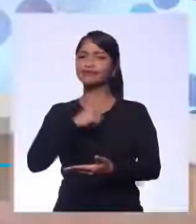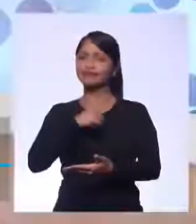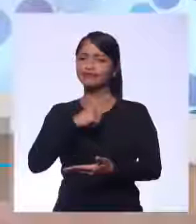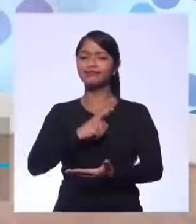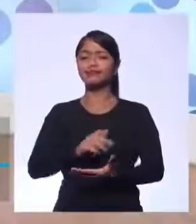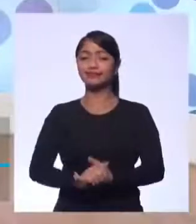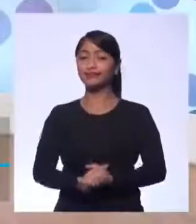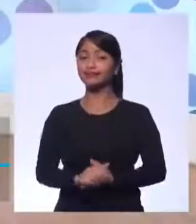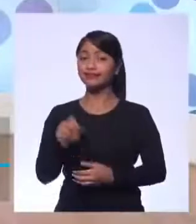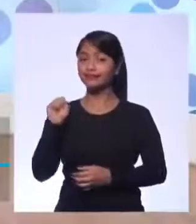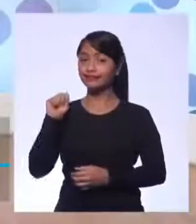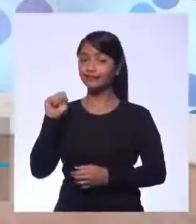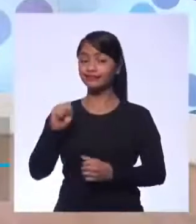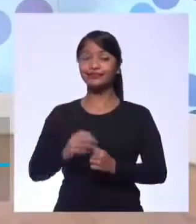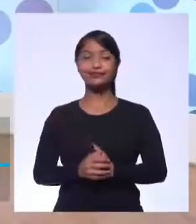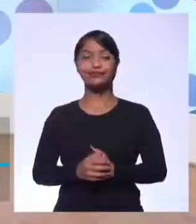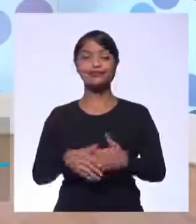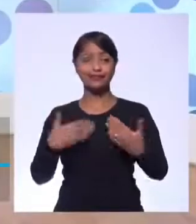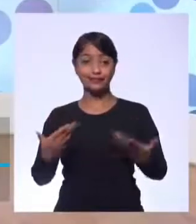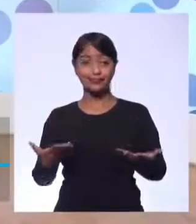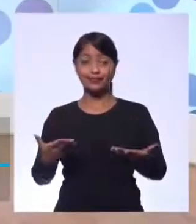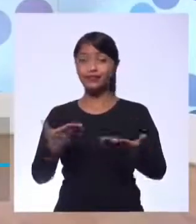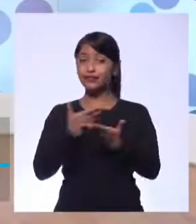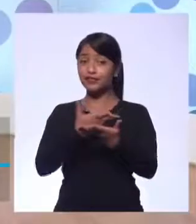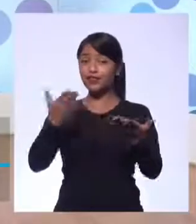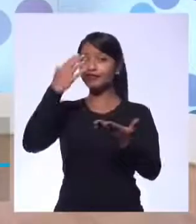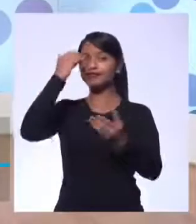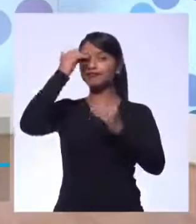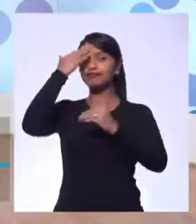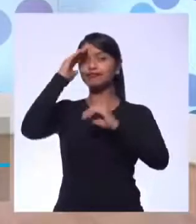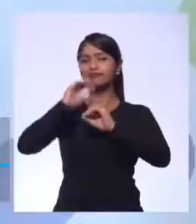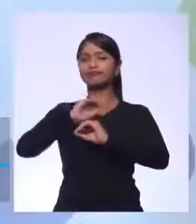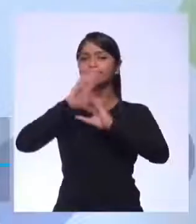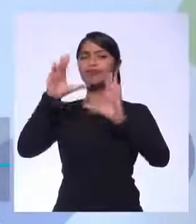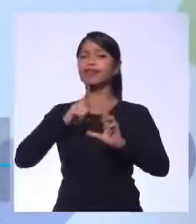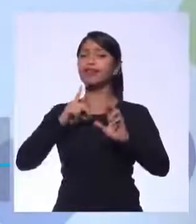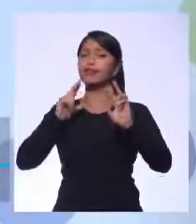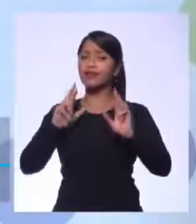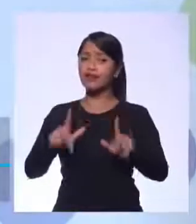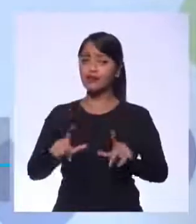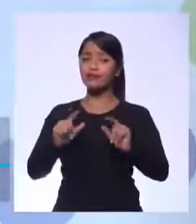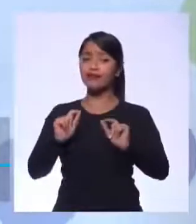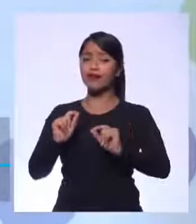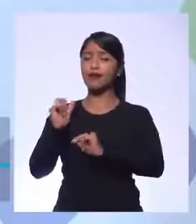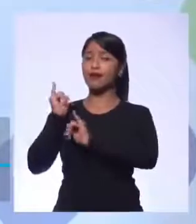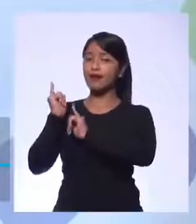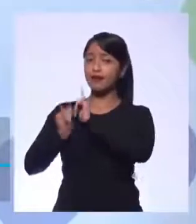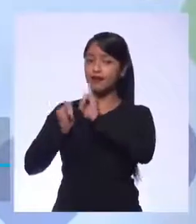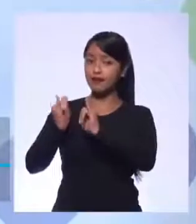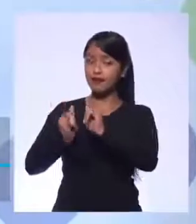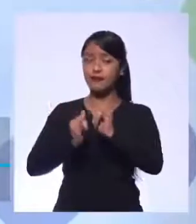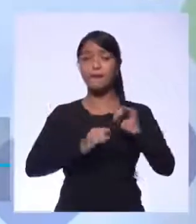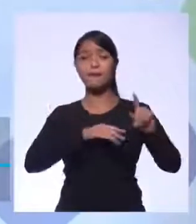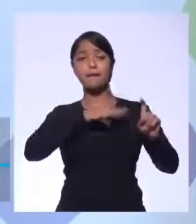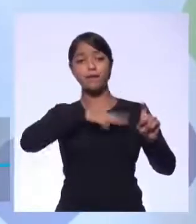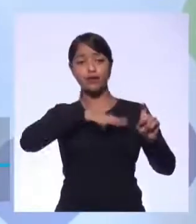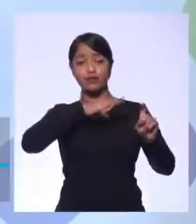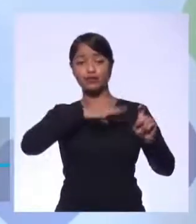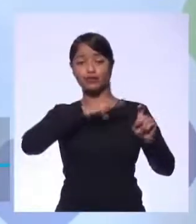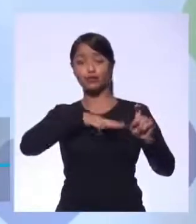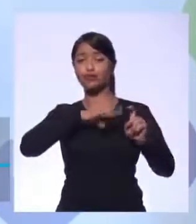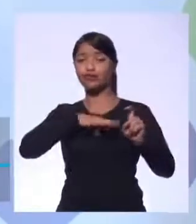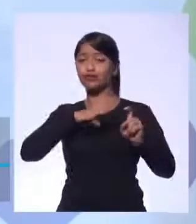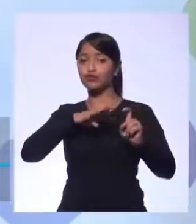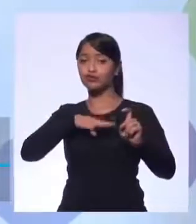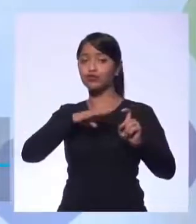bem. E aí vocês já entenderam, então, a diferença entre lenda e mito. Por favor, vão